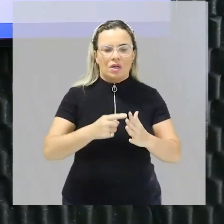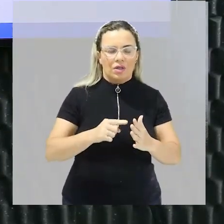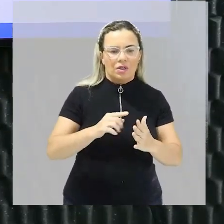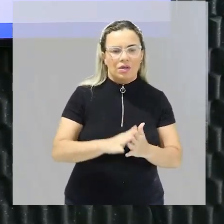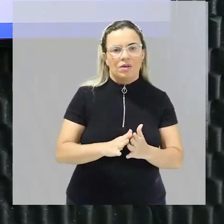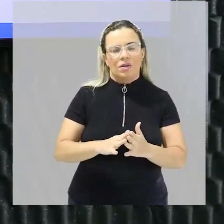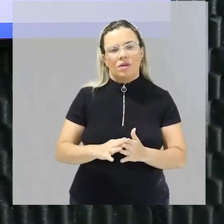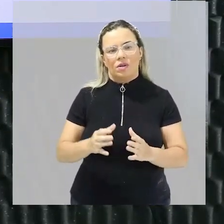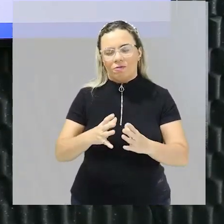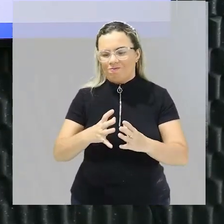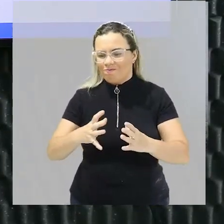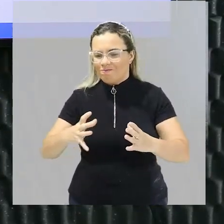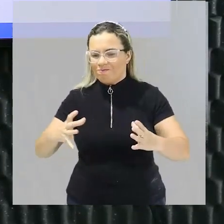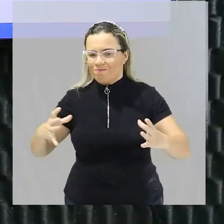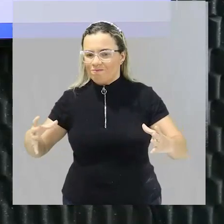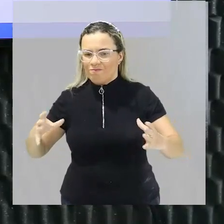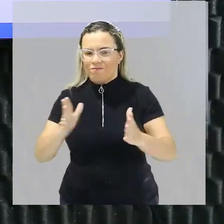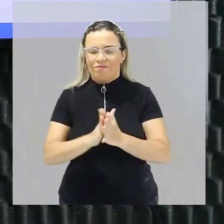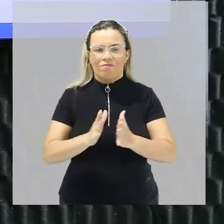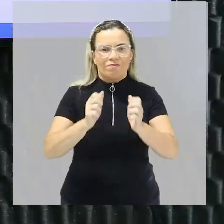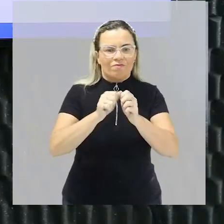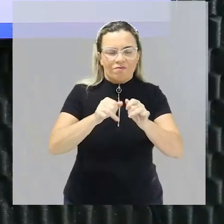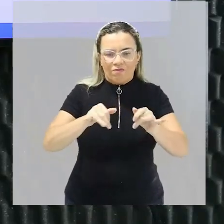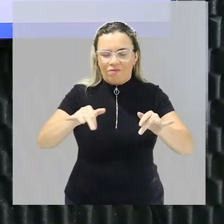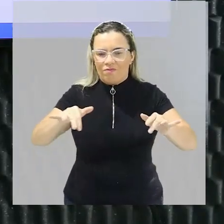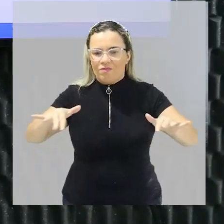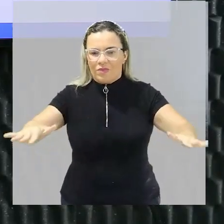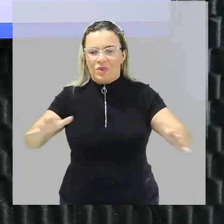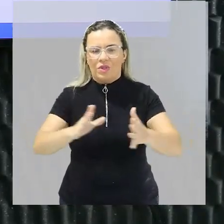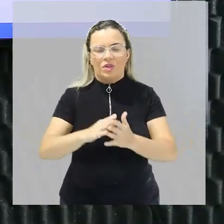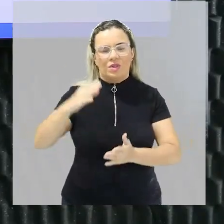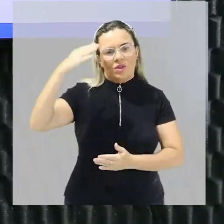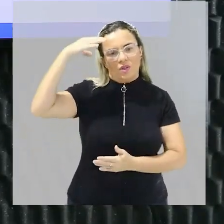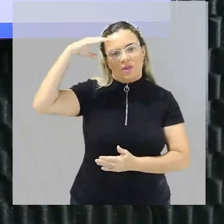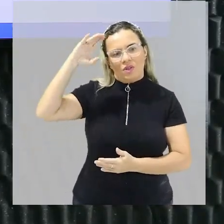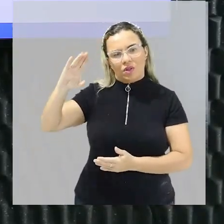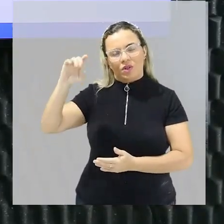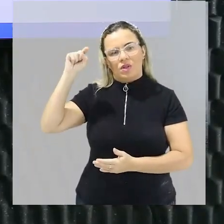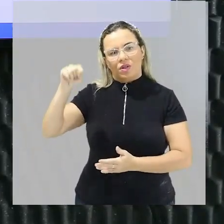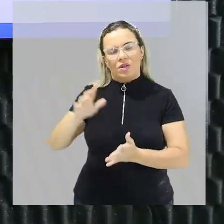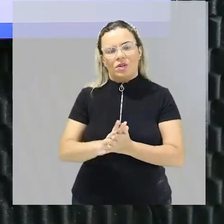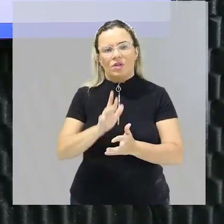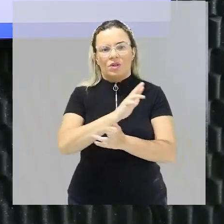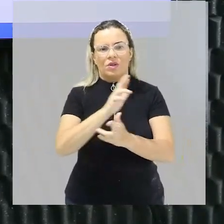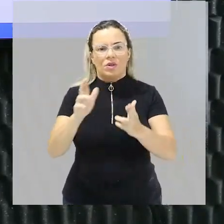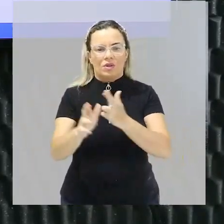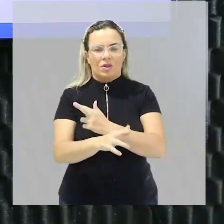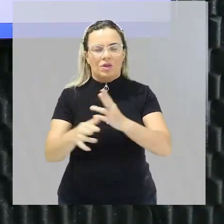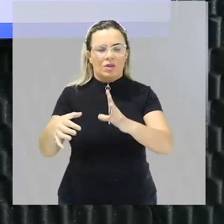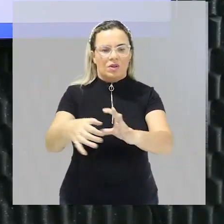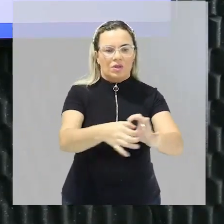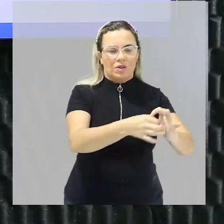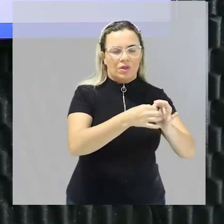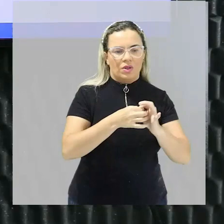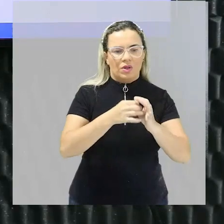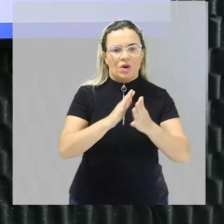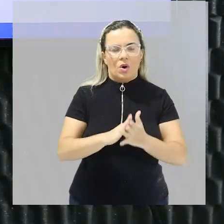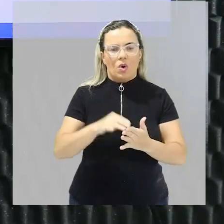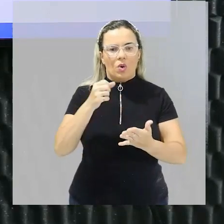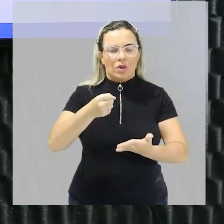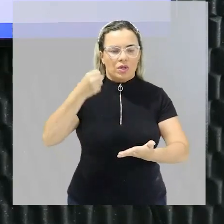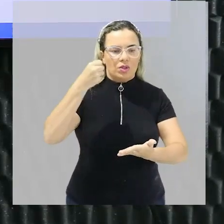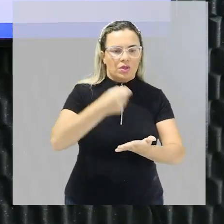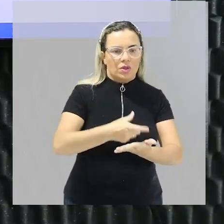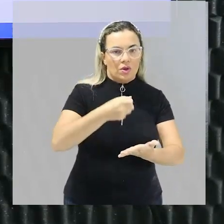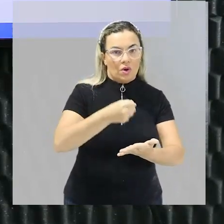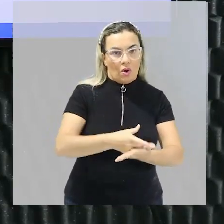A grande propagação de uma cultura que está associada ao consumo e ao mercado. Dali nós temos aqui,